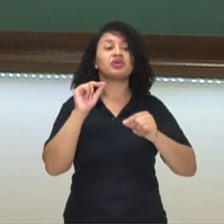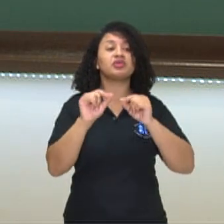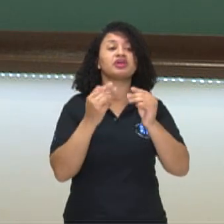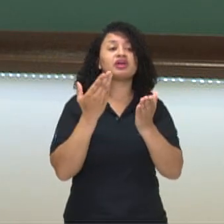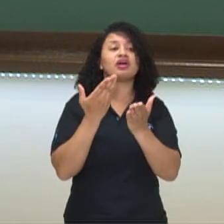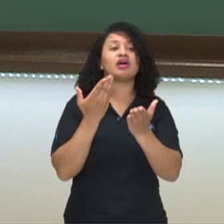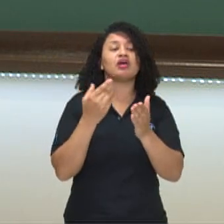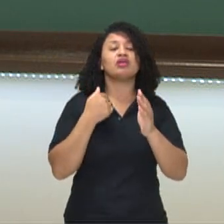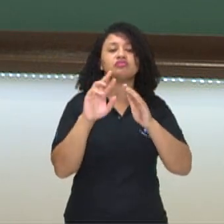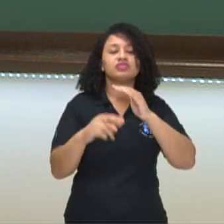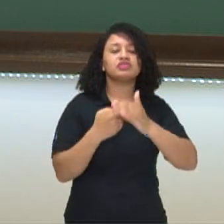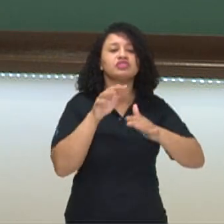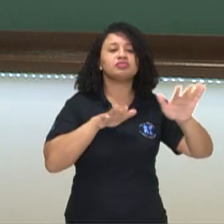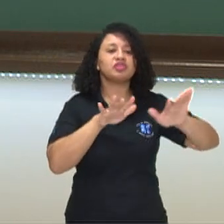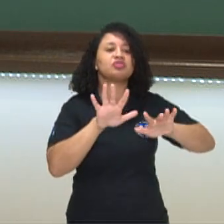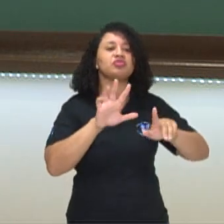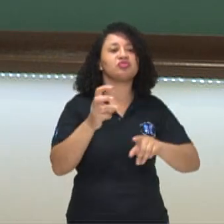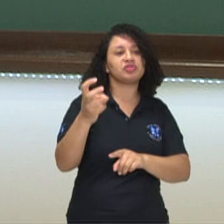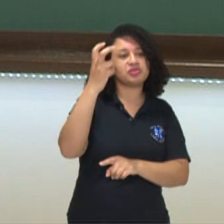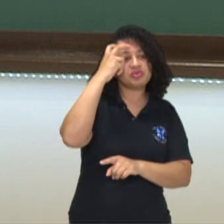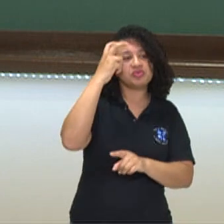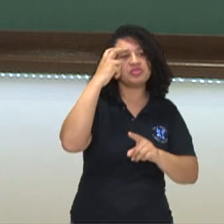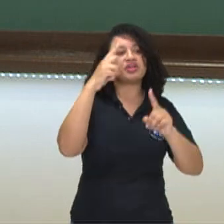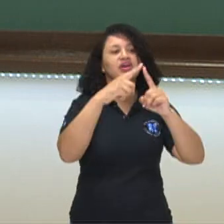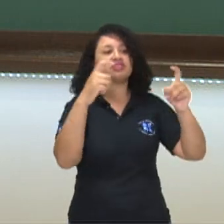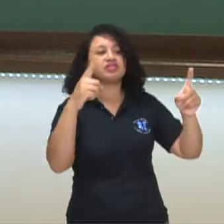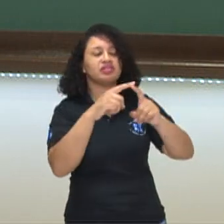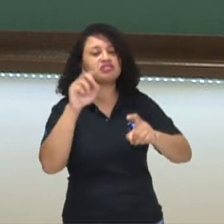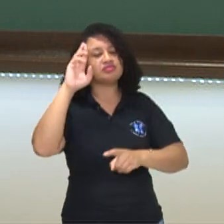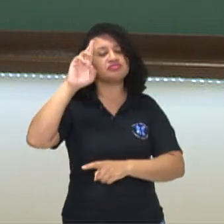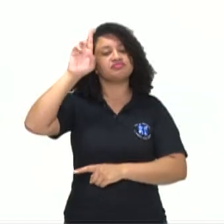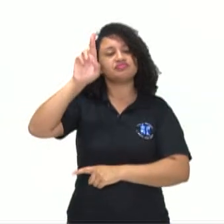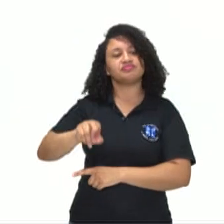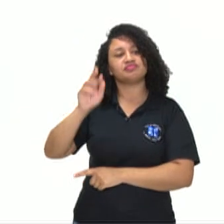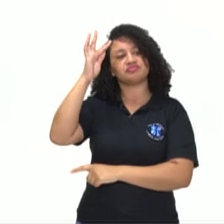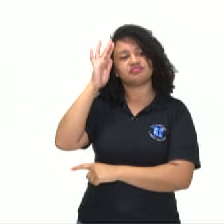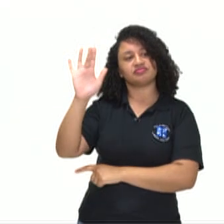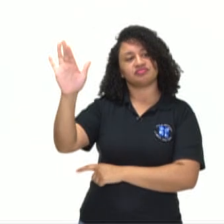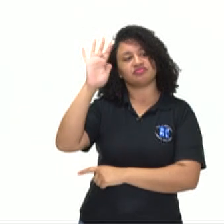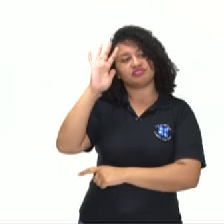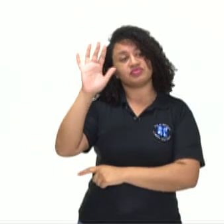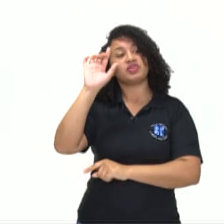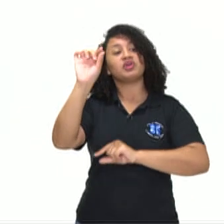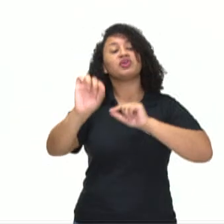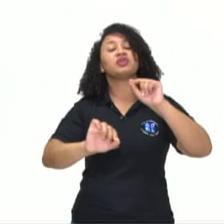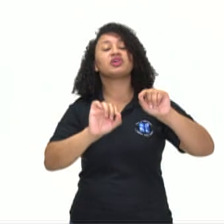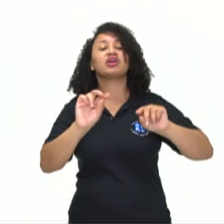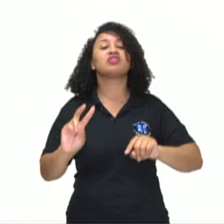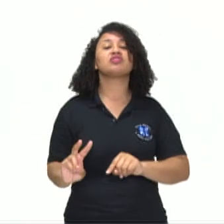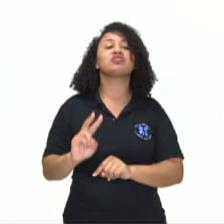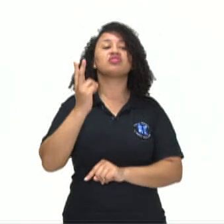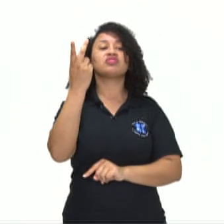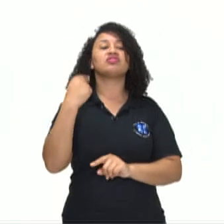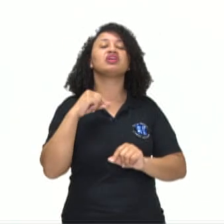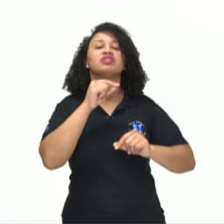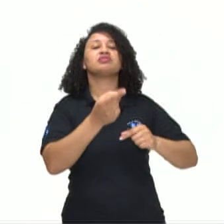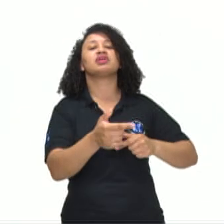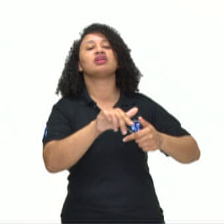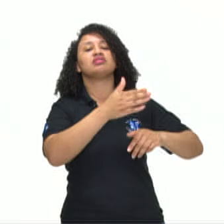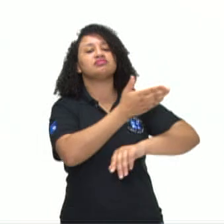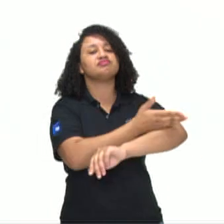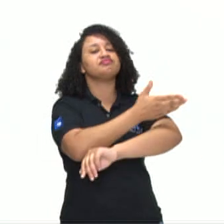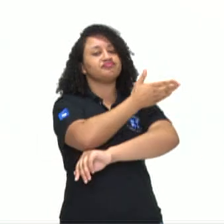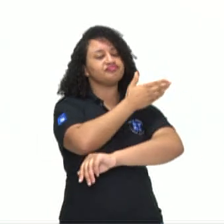Renascimento, um movimento cultural, artístico, científico, racional, filosófico, que valorizava a